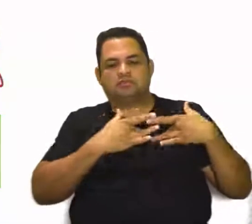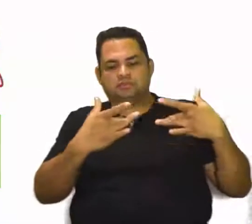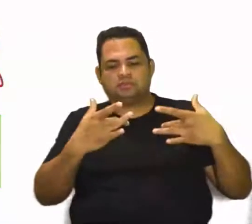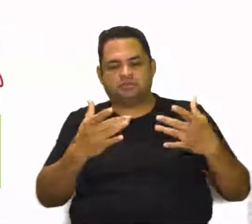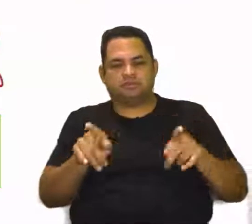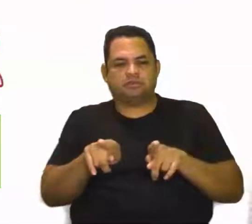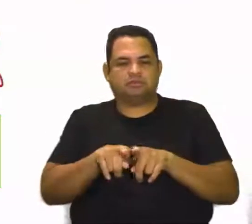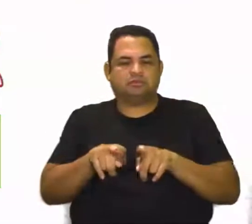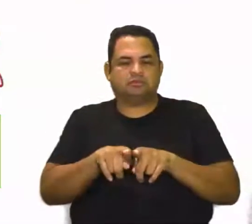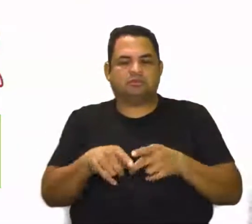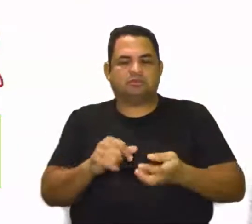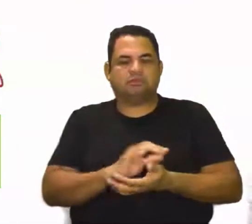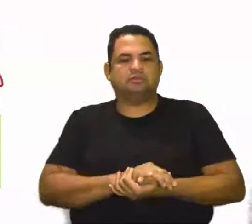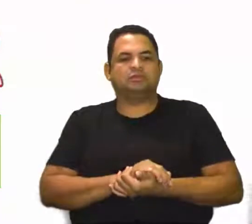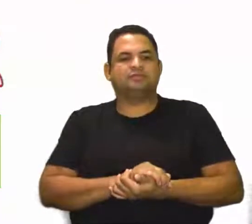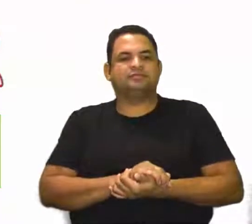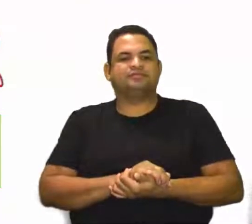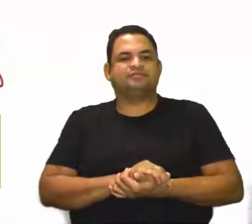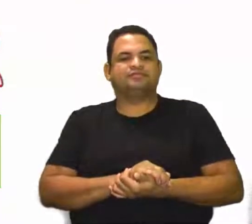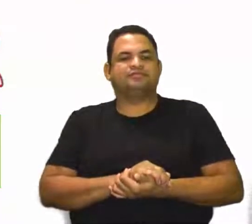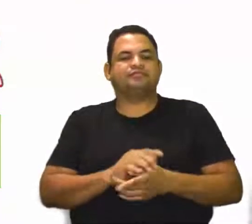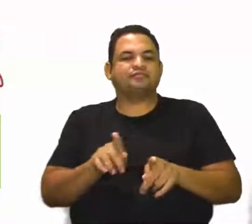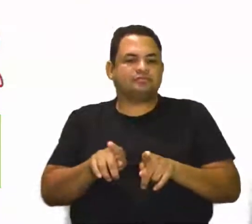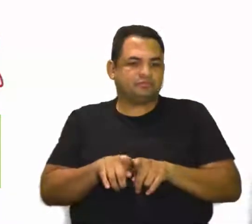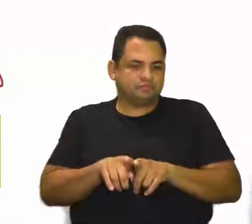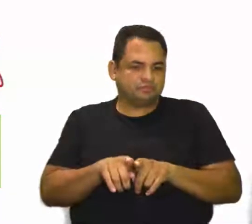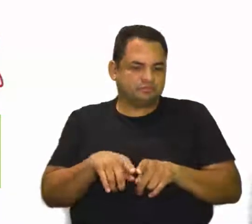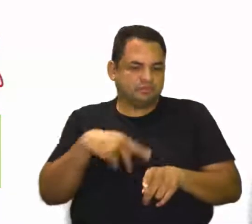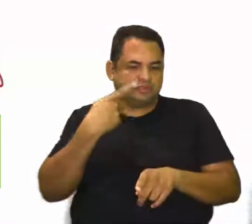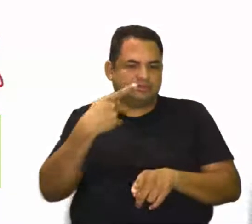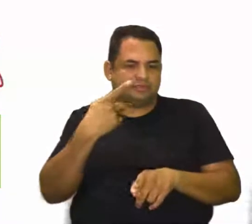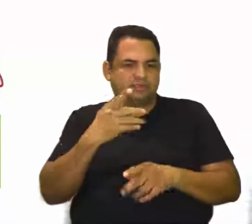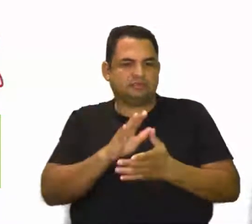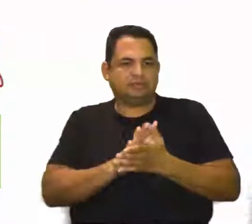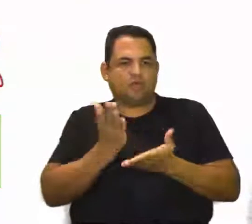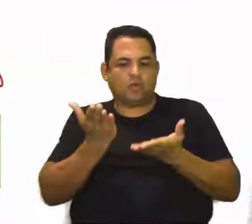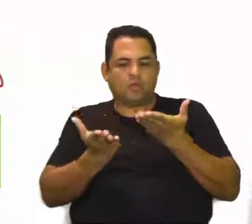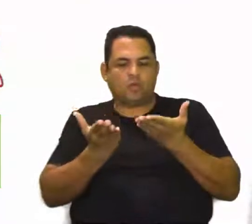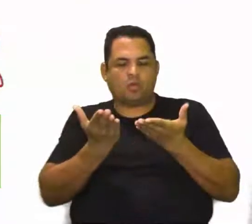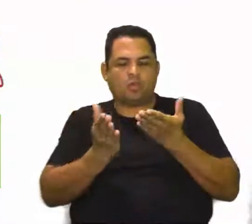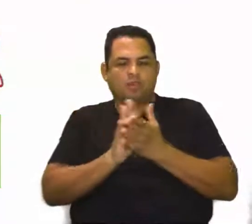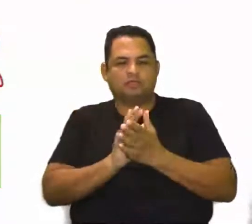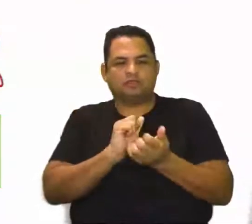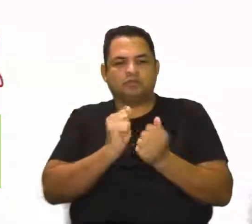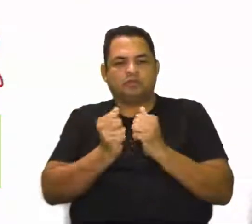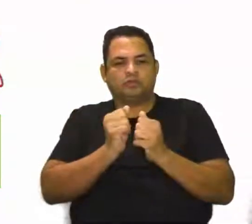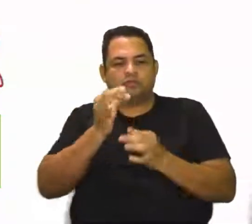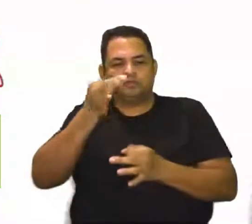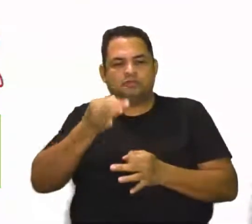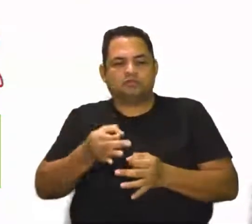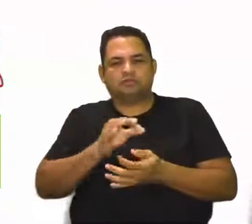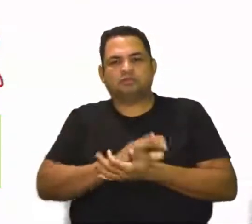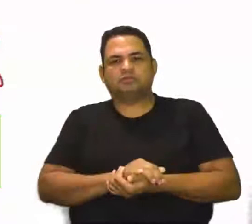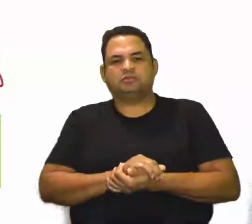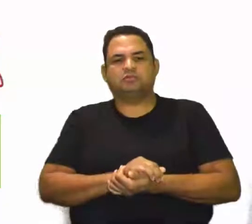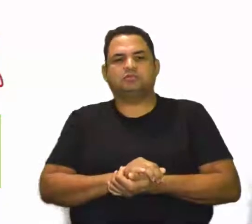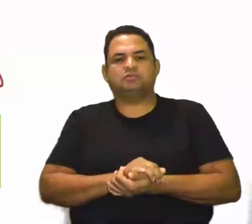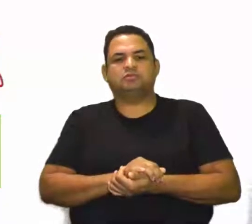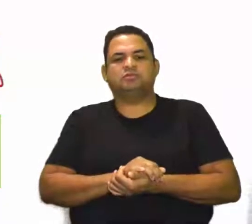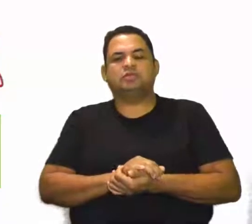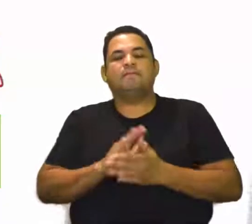também a solidariedade. Sem contar aí que a gente já mencionou nos outros que controla o peso adequado. Perfeito. E ele